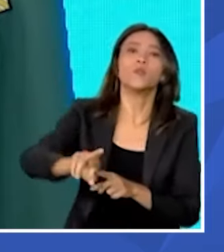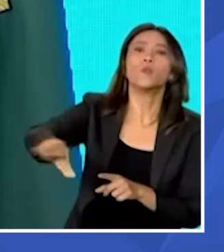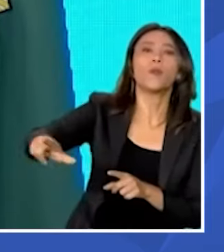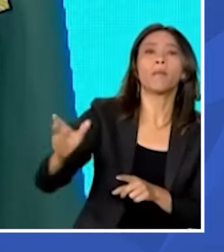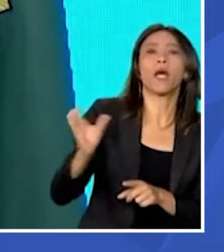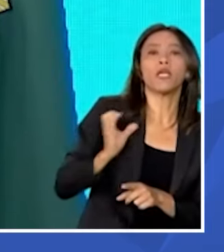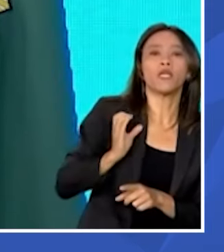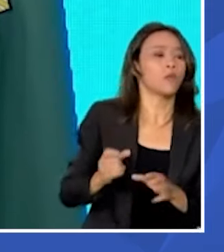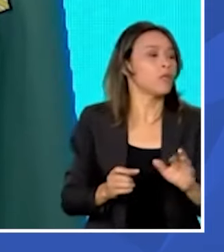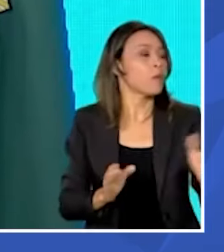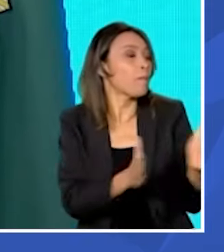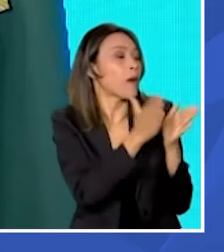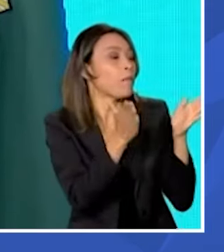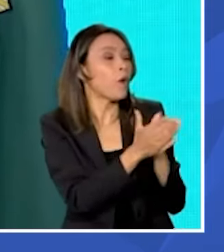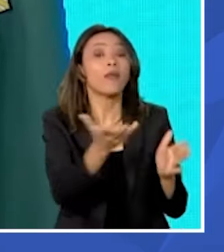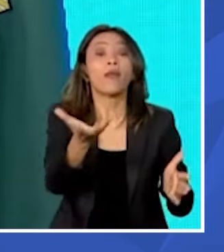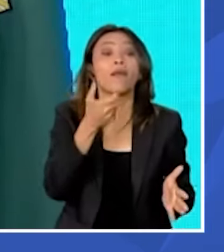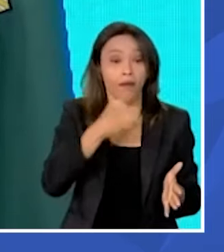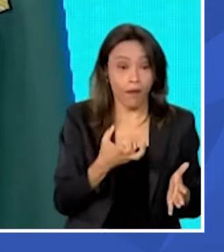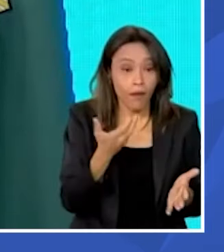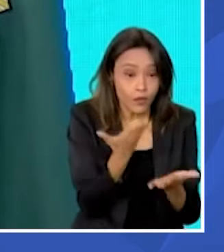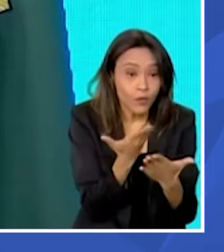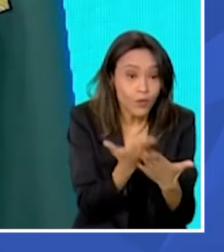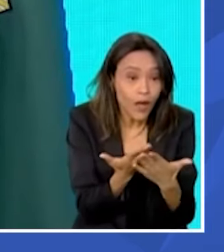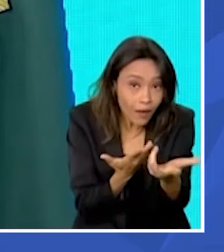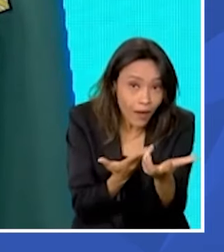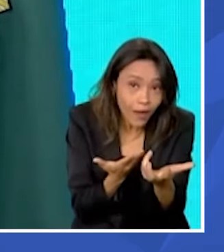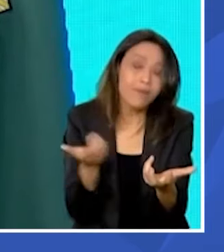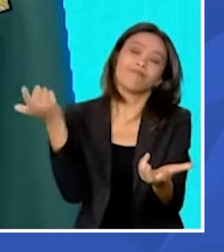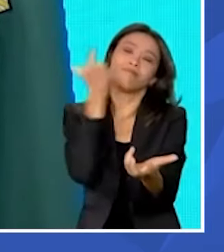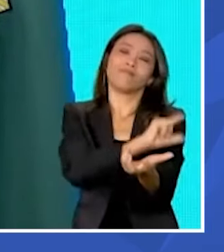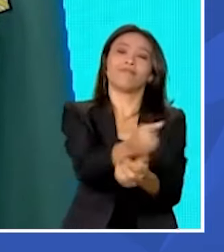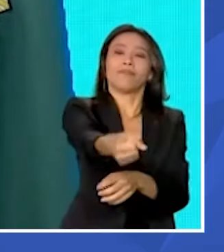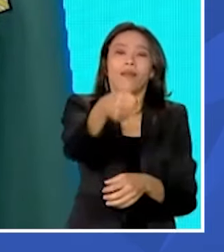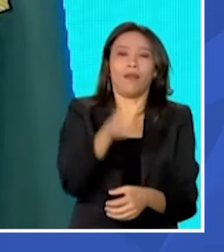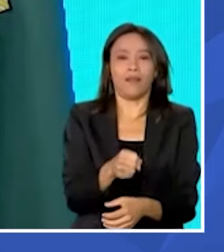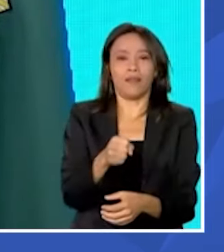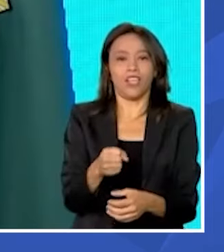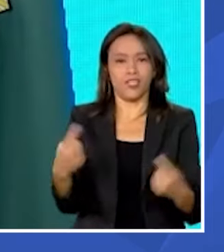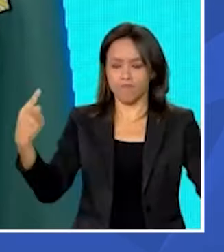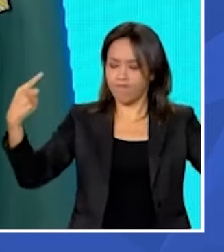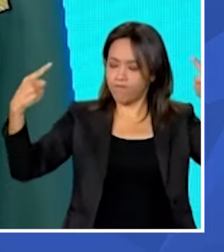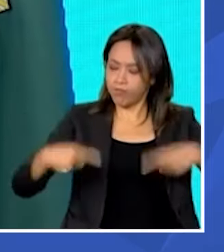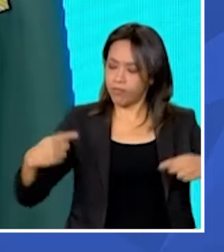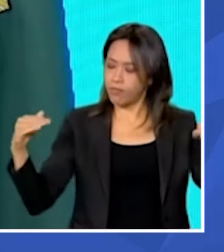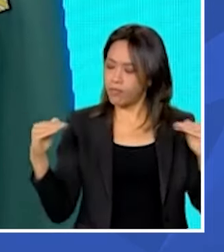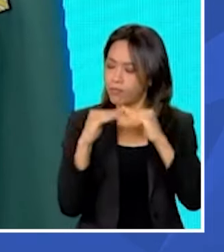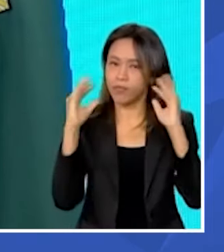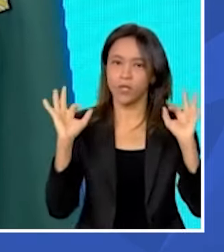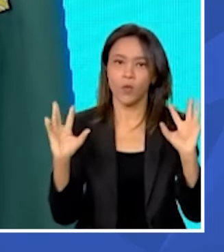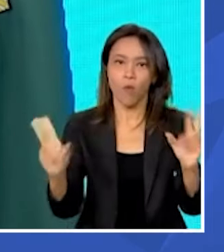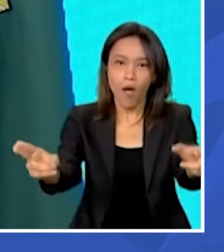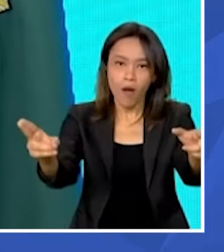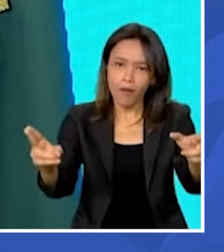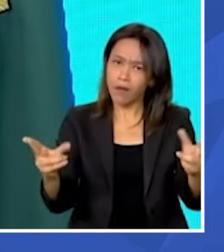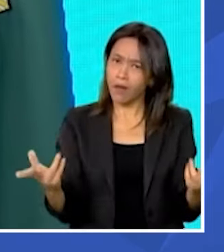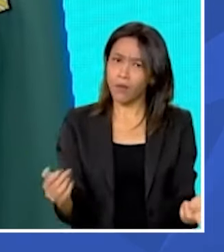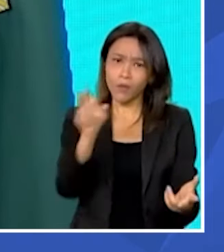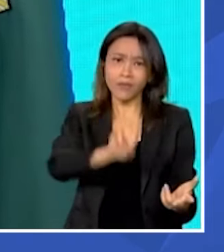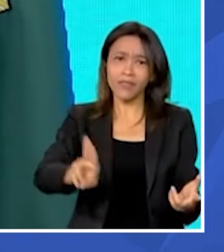pobre, a universidade é para quem quer estudar e consegue, dentro da regra do jogo, competir. Sabe, é para todo